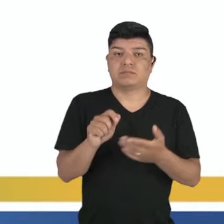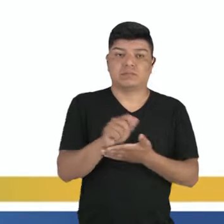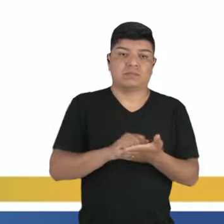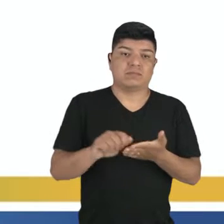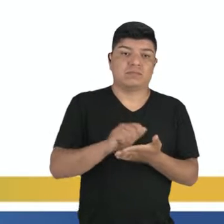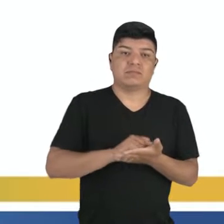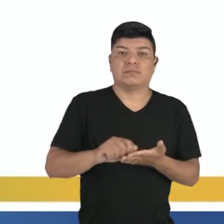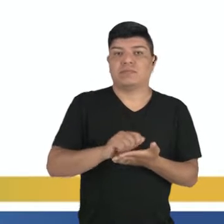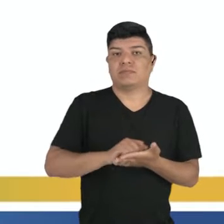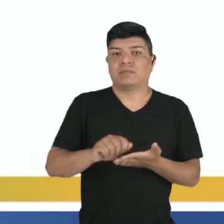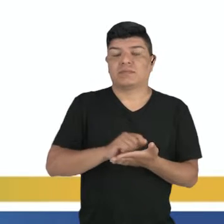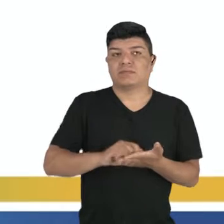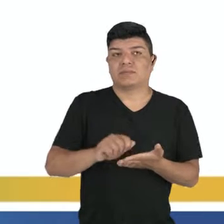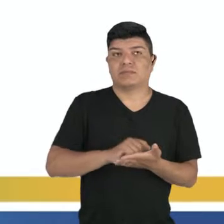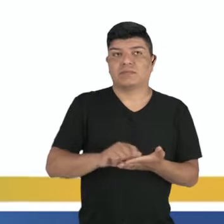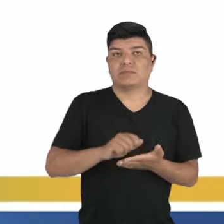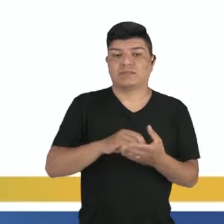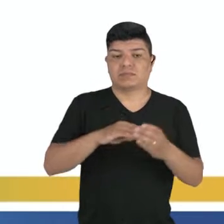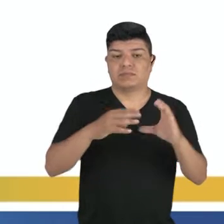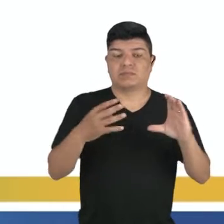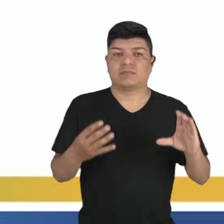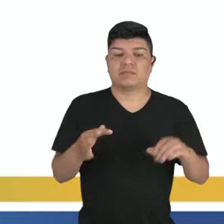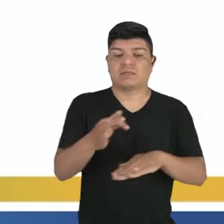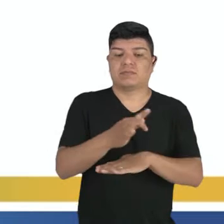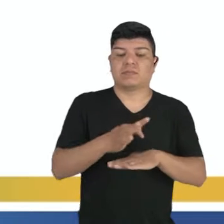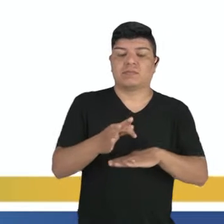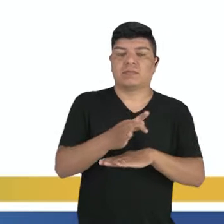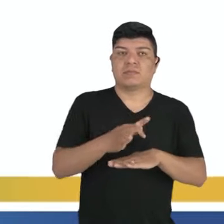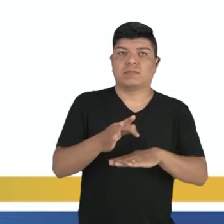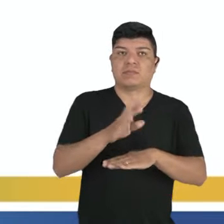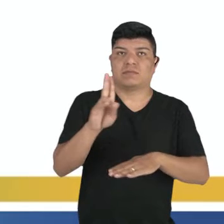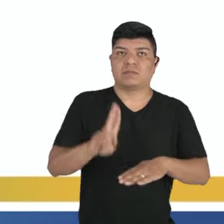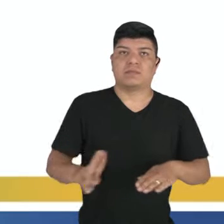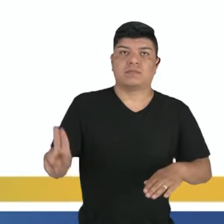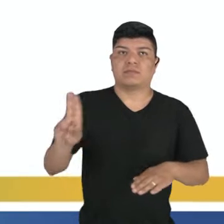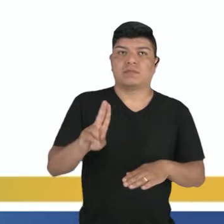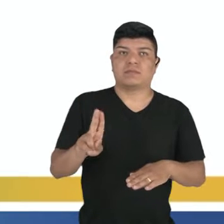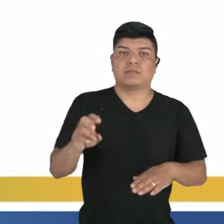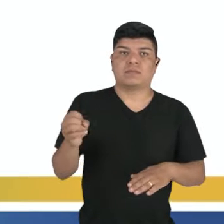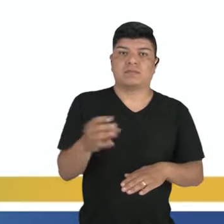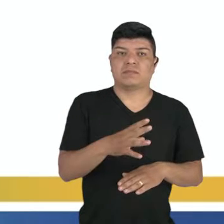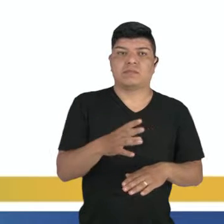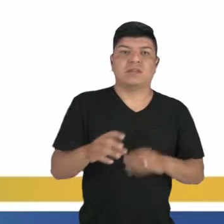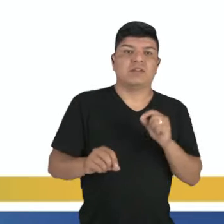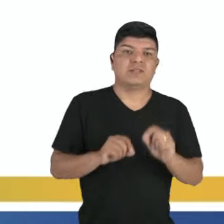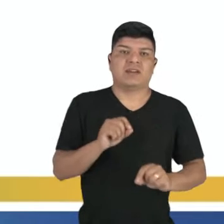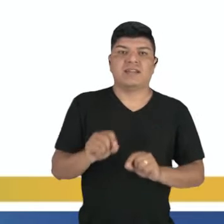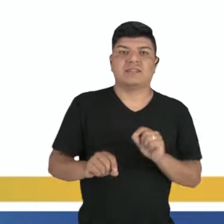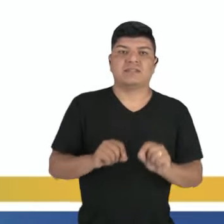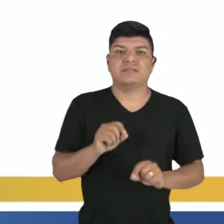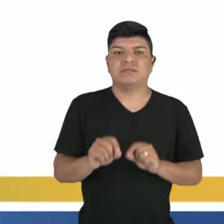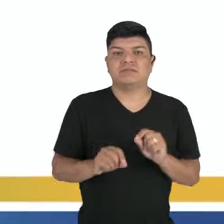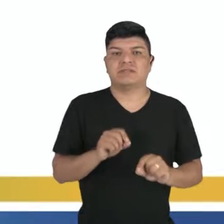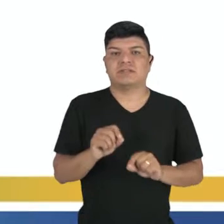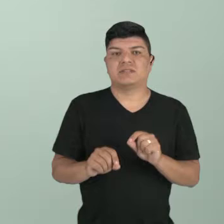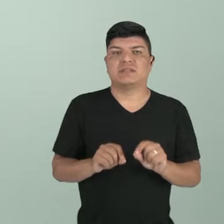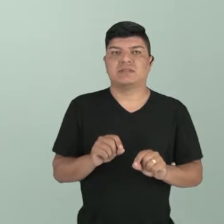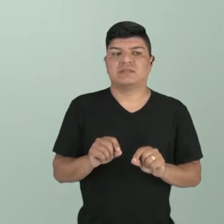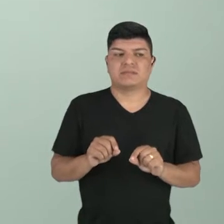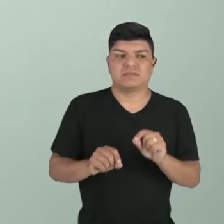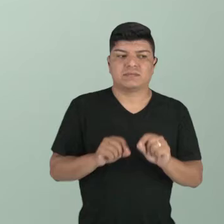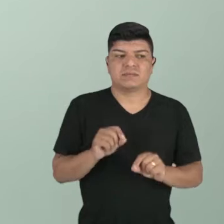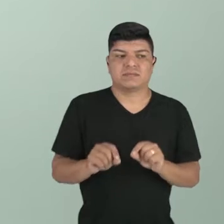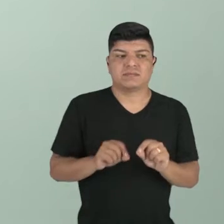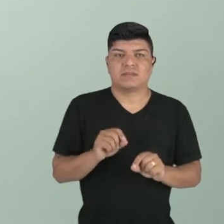deve caracterizar-se pela formalidade e pelo uso da norma culta. Sabe quando você está na sala e você olha assim para a